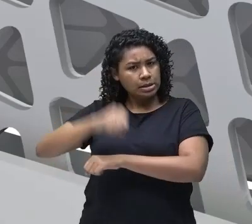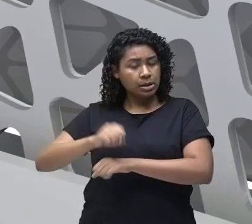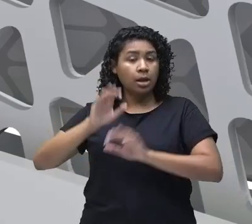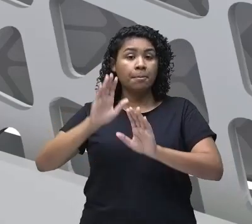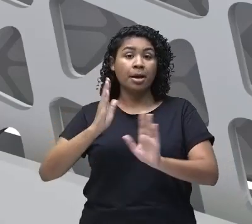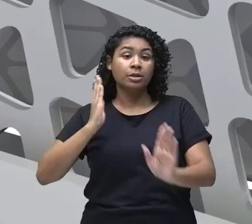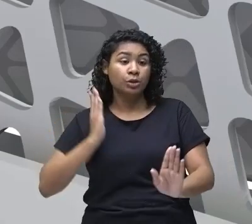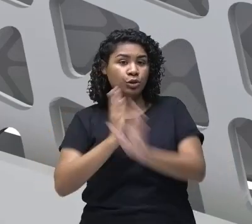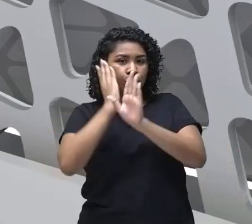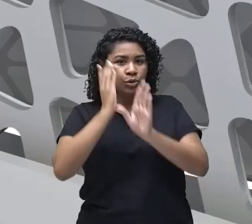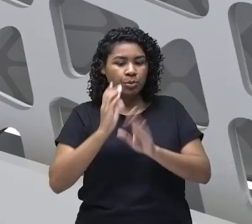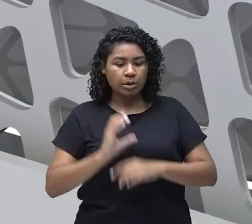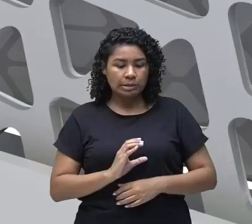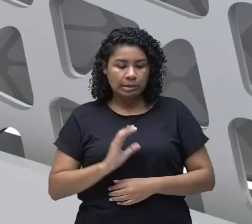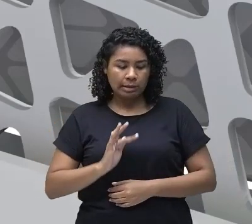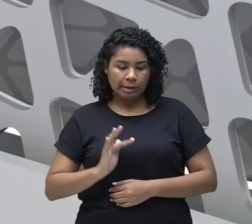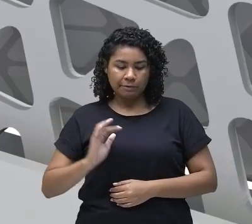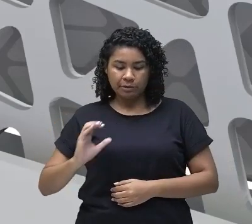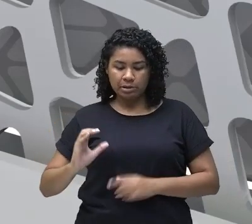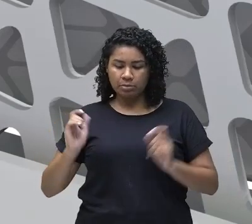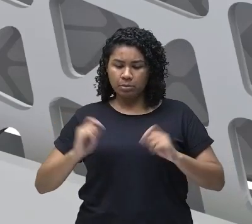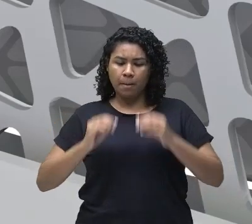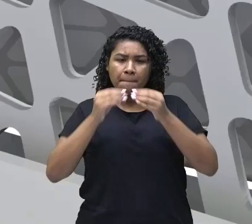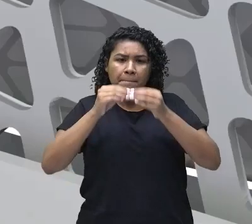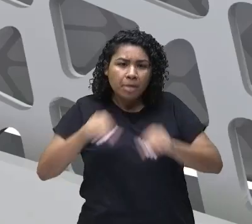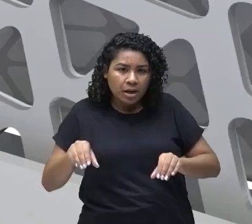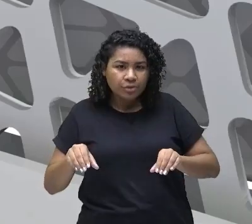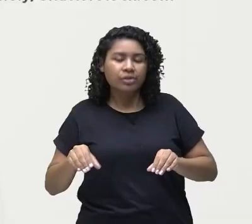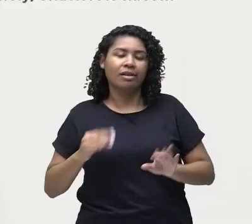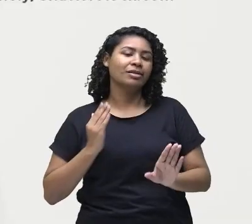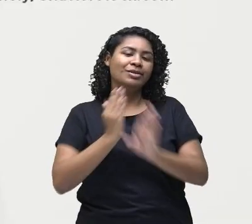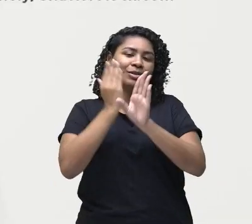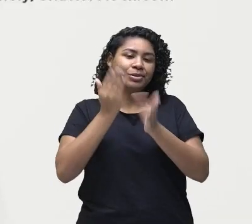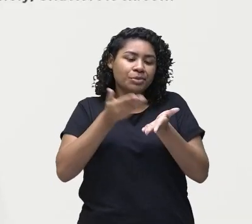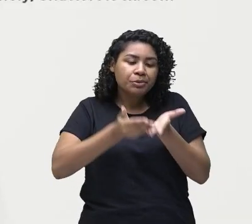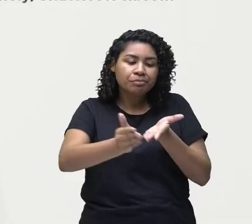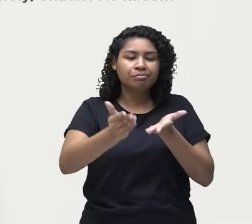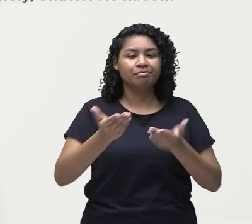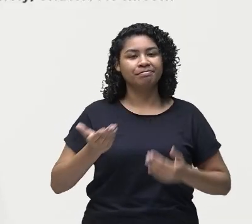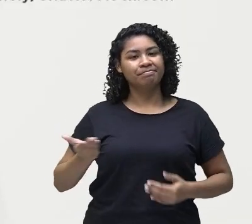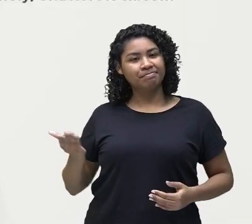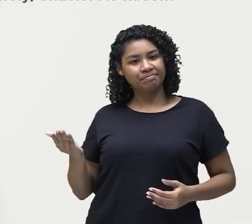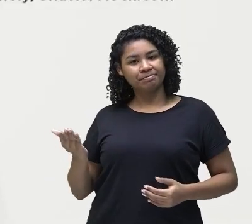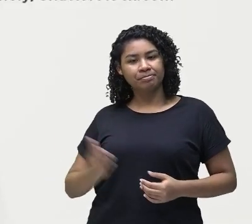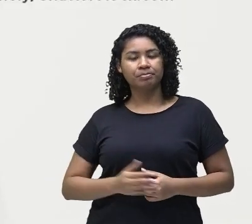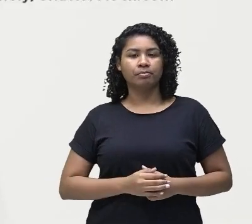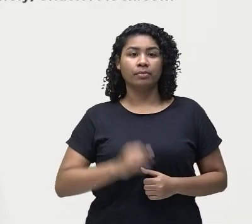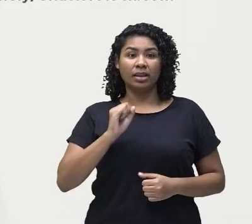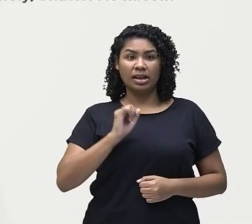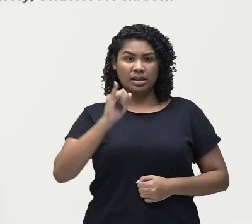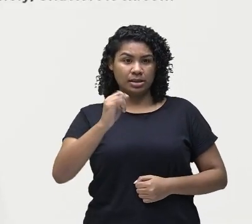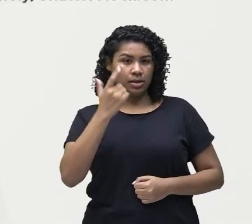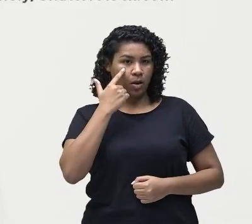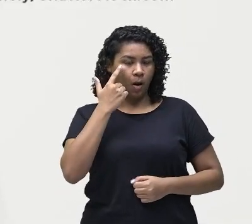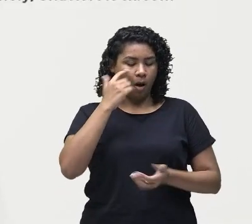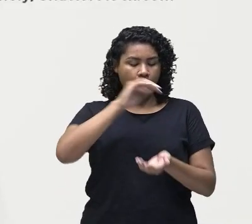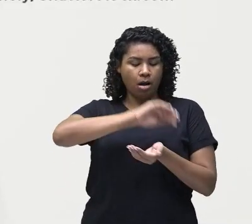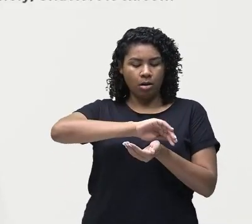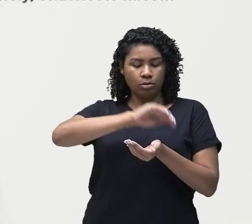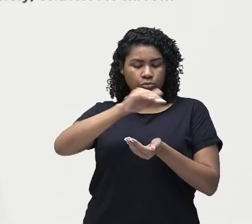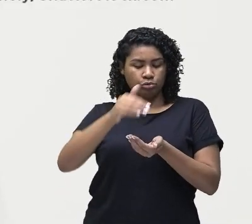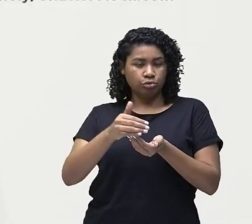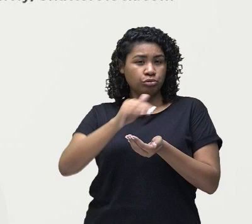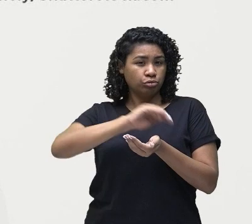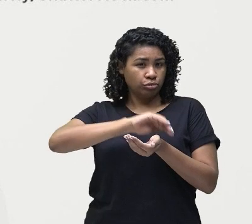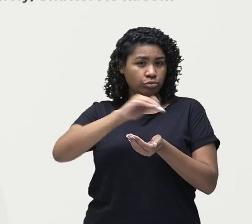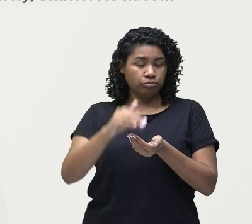desse estudo. Continuem comigo na cartela, olha só. Se a camada de ozônio enfraquecesse,